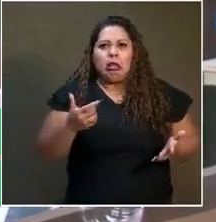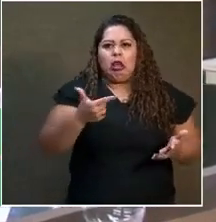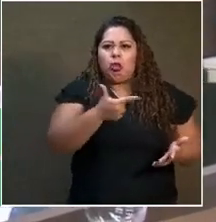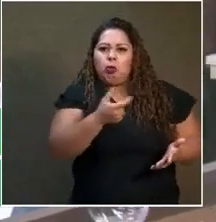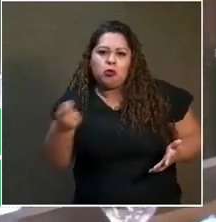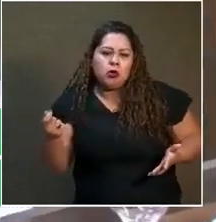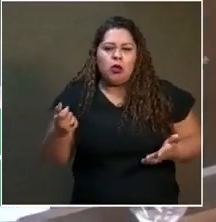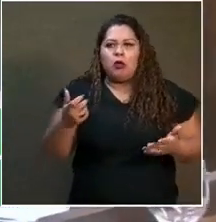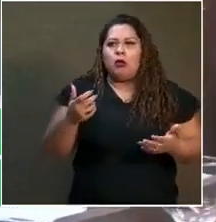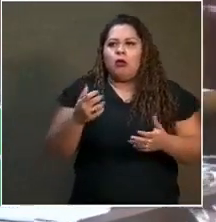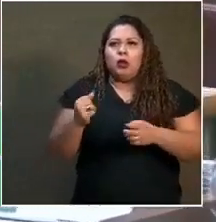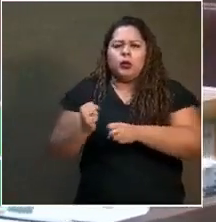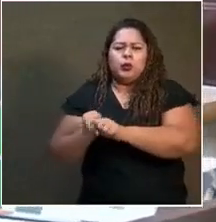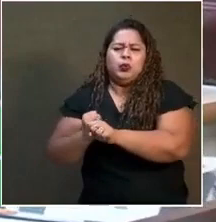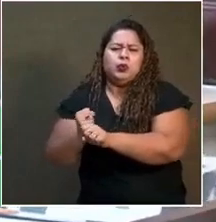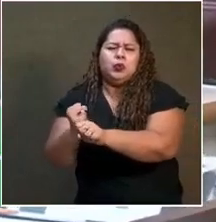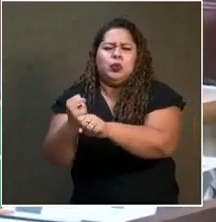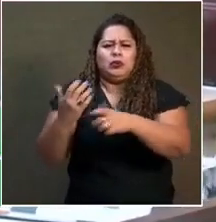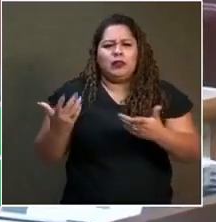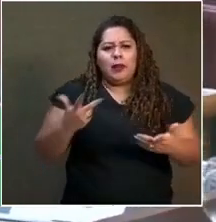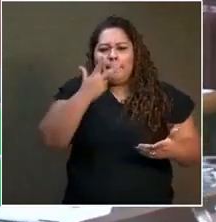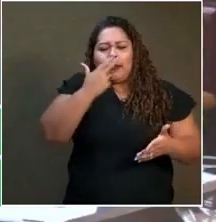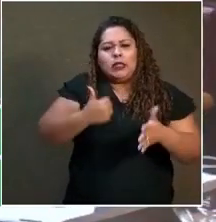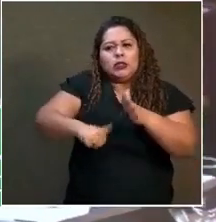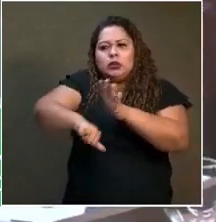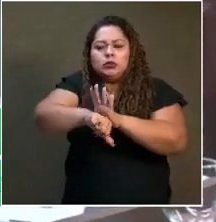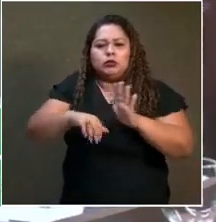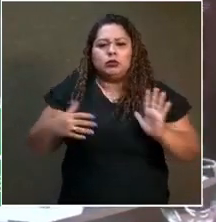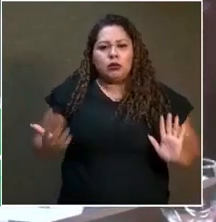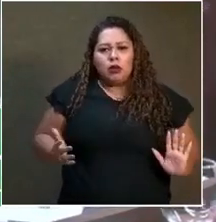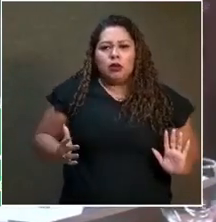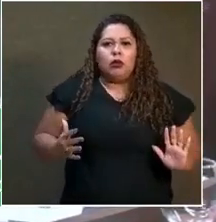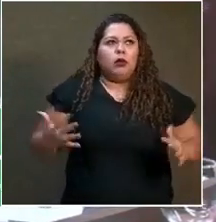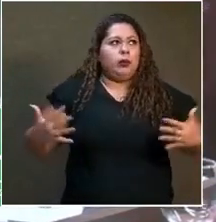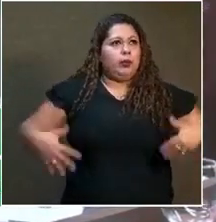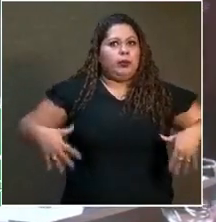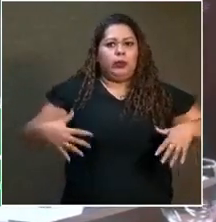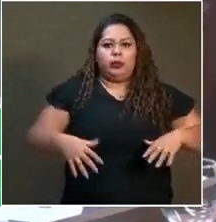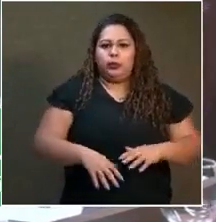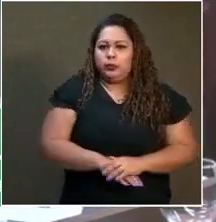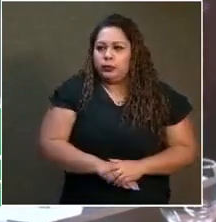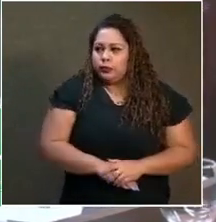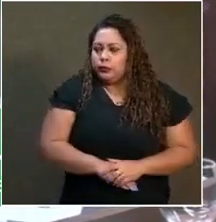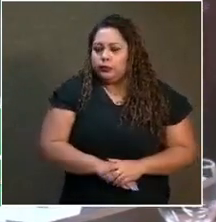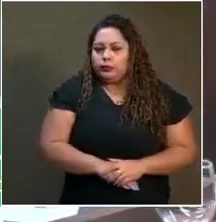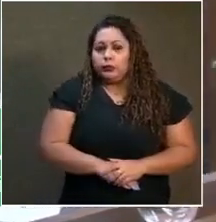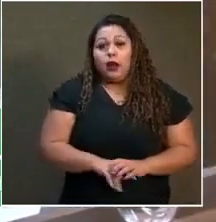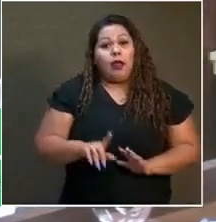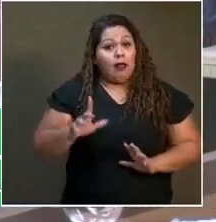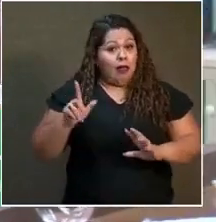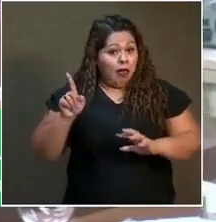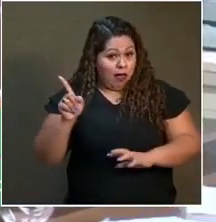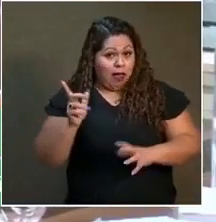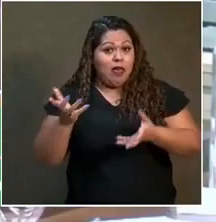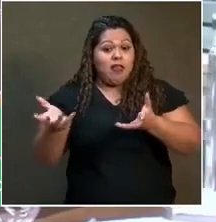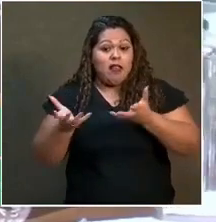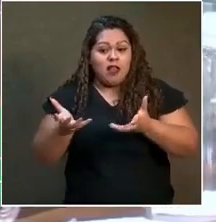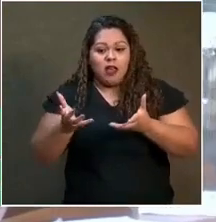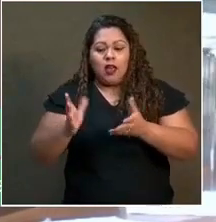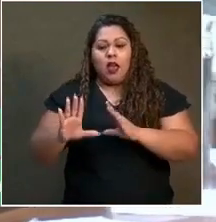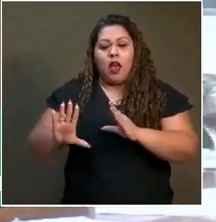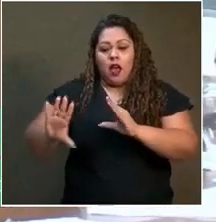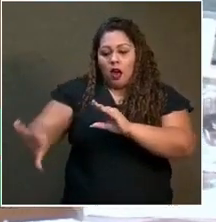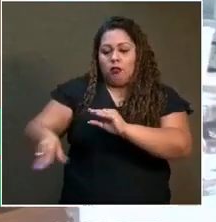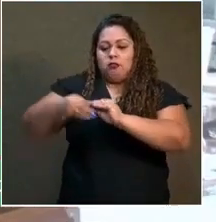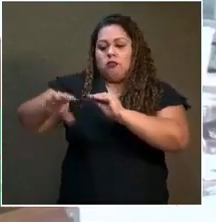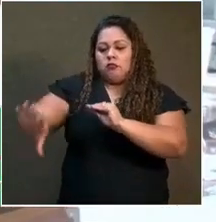anos, estão querendo fazer um crime. É, coloca o laudo para mim, por favor. Estão querendo acrescentar no